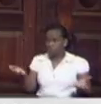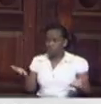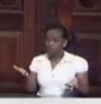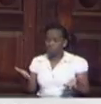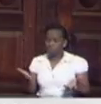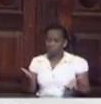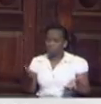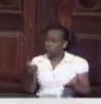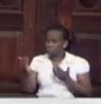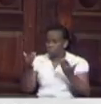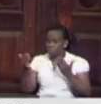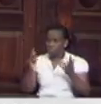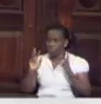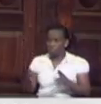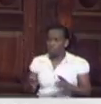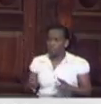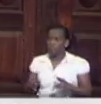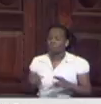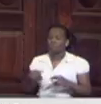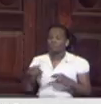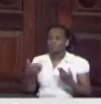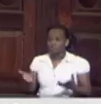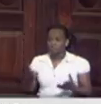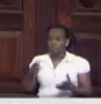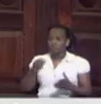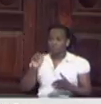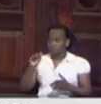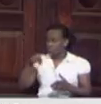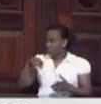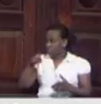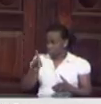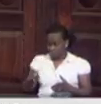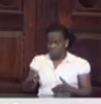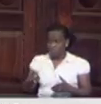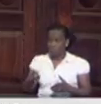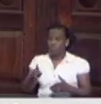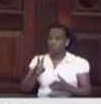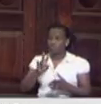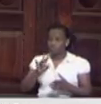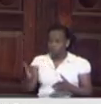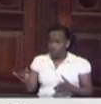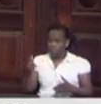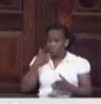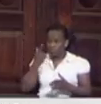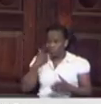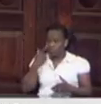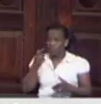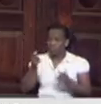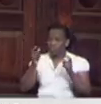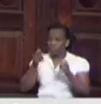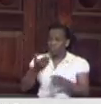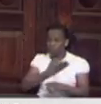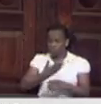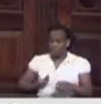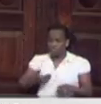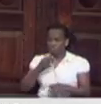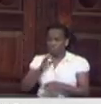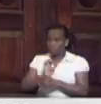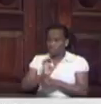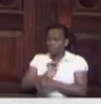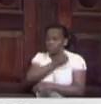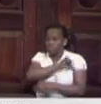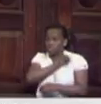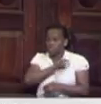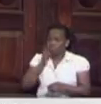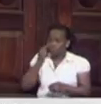nenhuma, quando a ANP vai arbitrar o interesse do Estado do Rio de Janeiro,